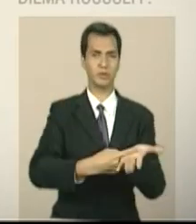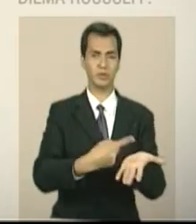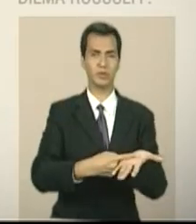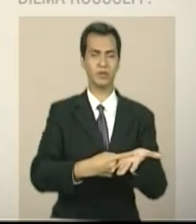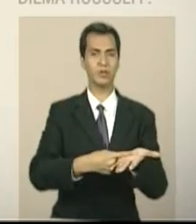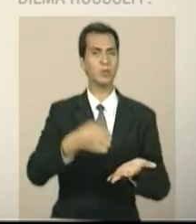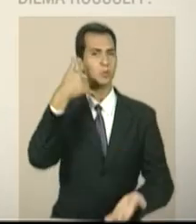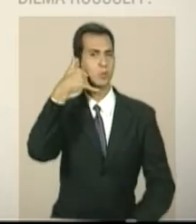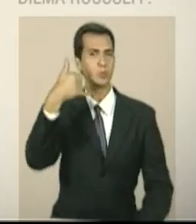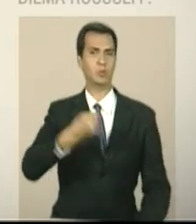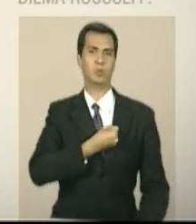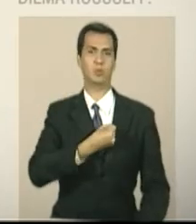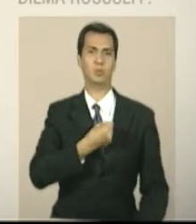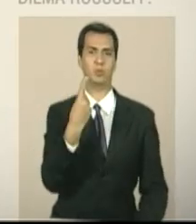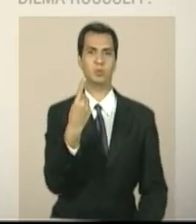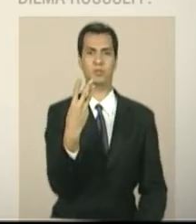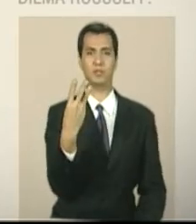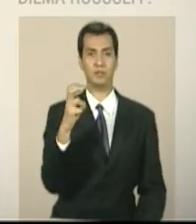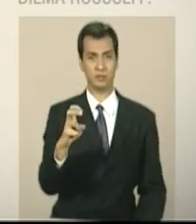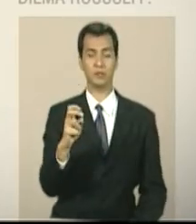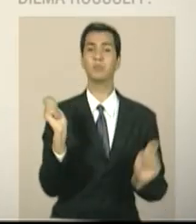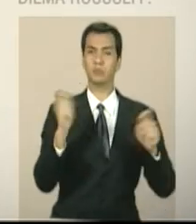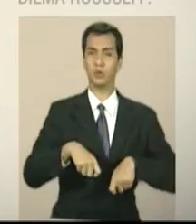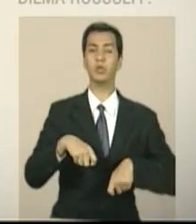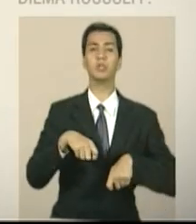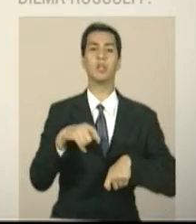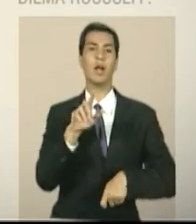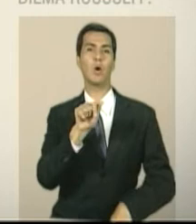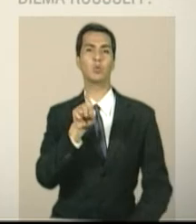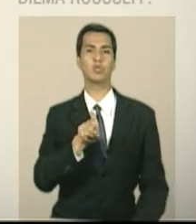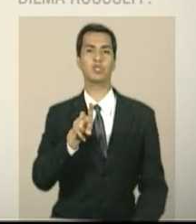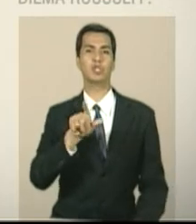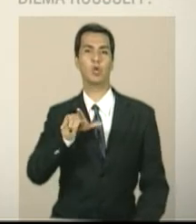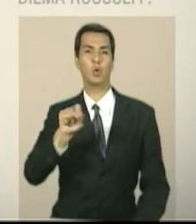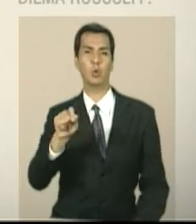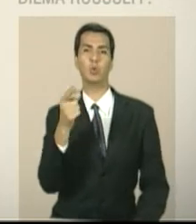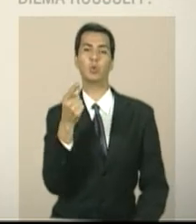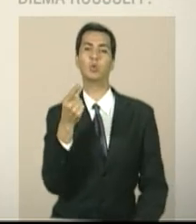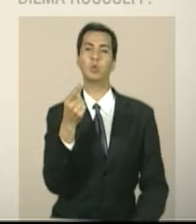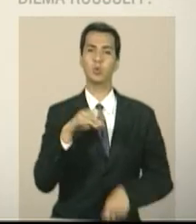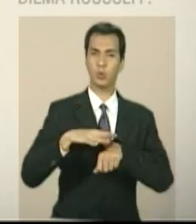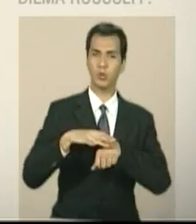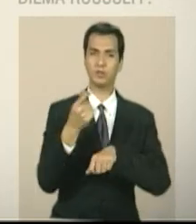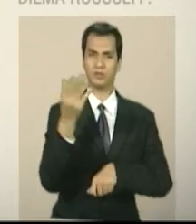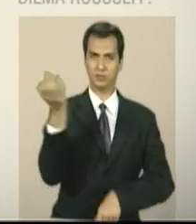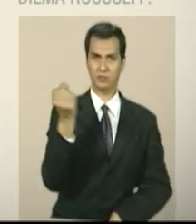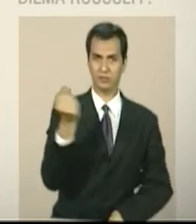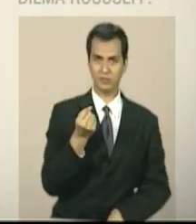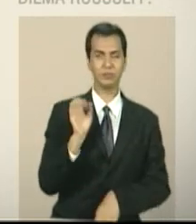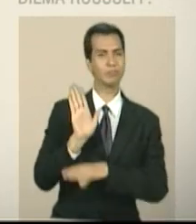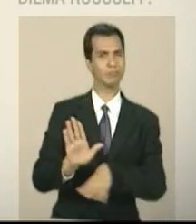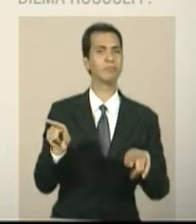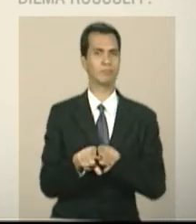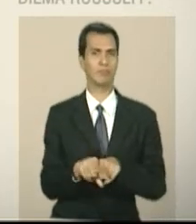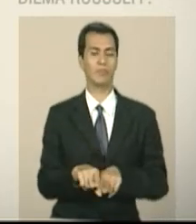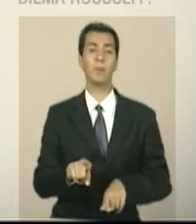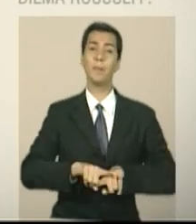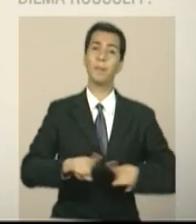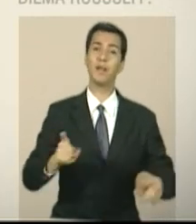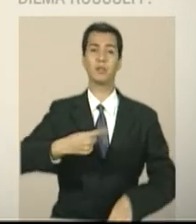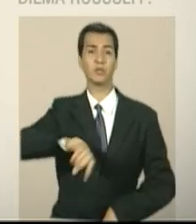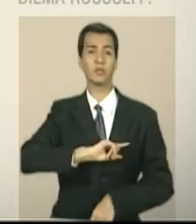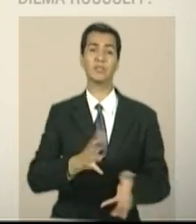recebimento do auxílio-doença mas nós Luciano queremos melhorar cada vez mais esse atendimento levando as